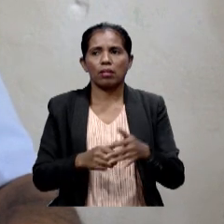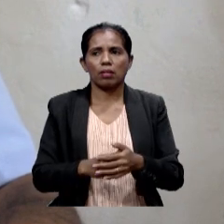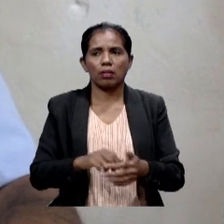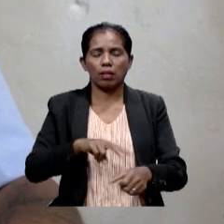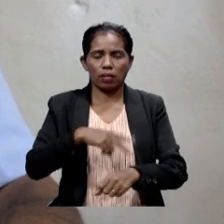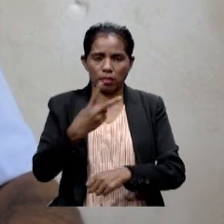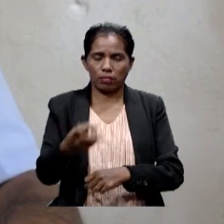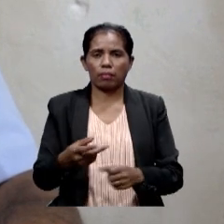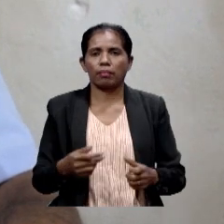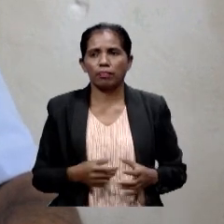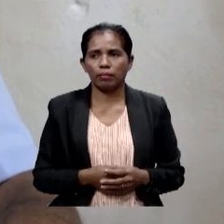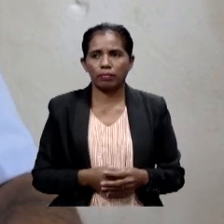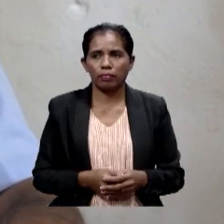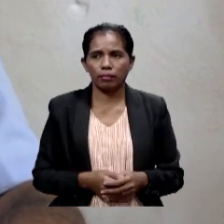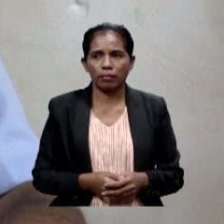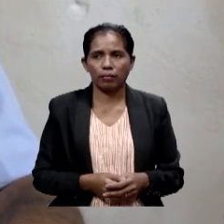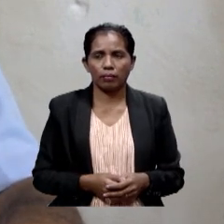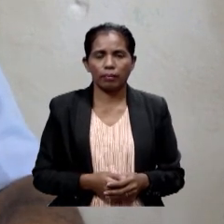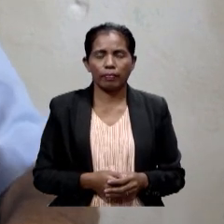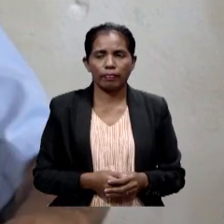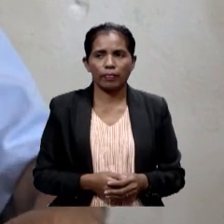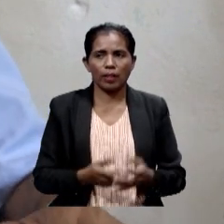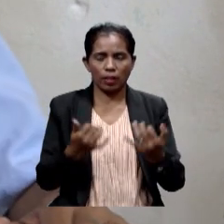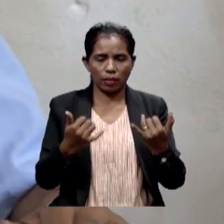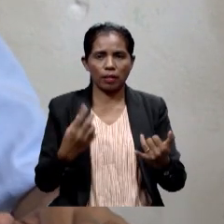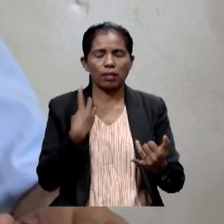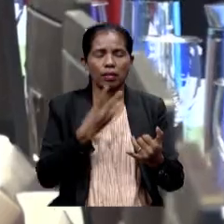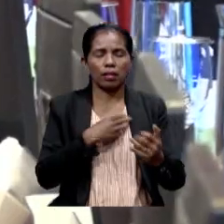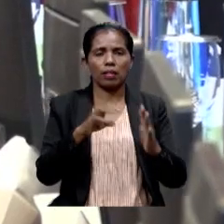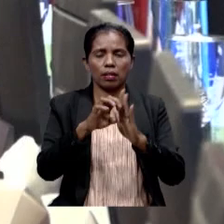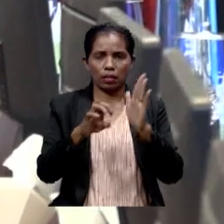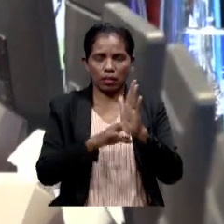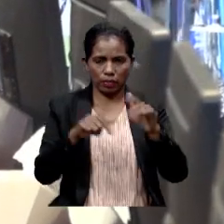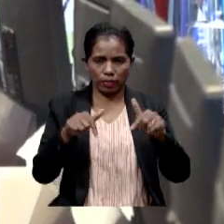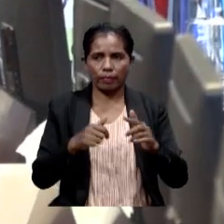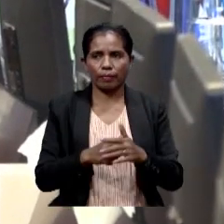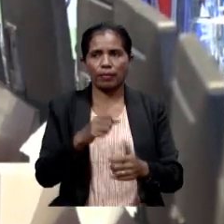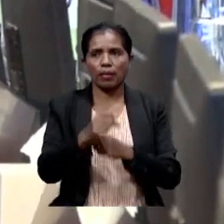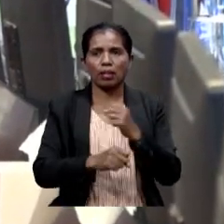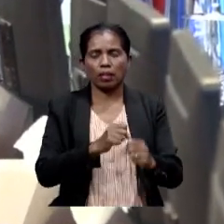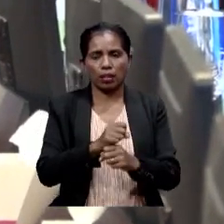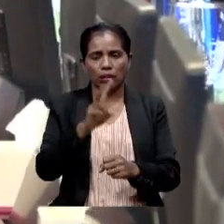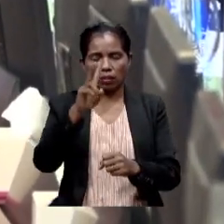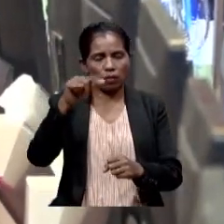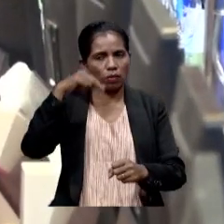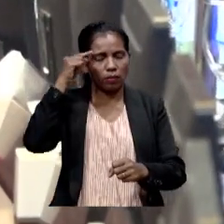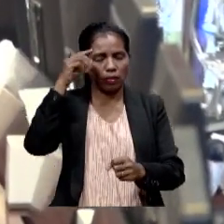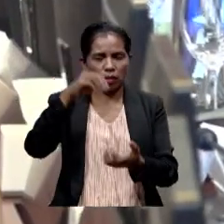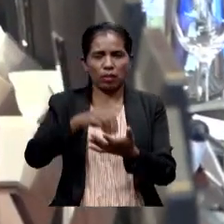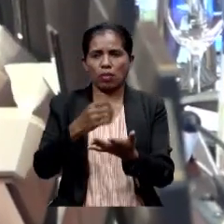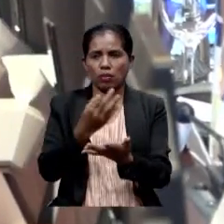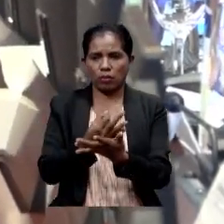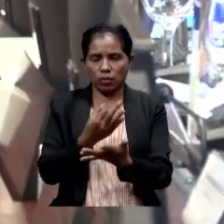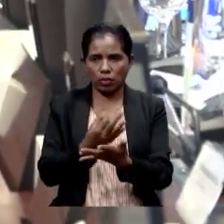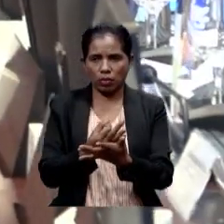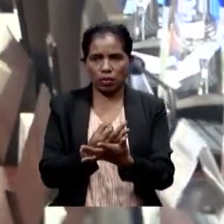munu lor rum se munu aia ne mak acontece dau ia itani stabil ne. Ia tinan rua ikusne, governo aloca orçamento